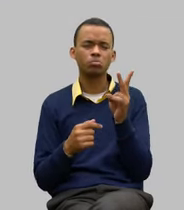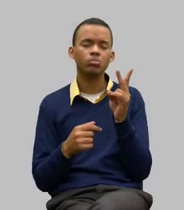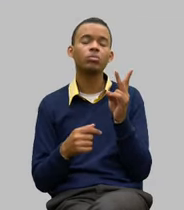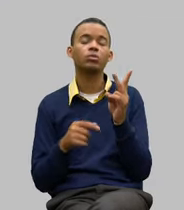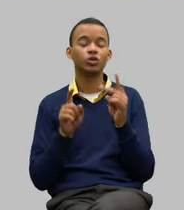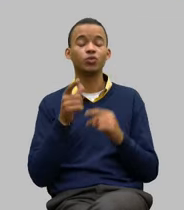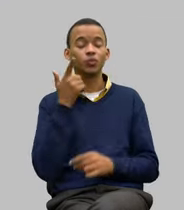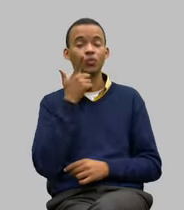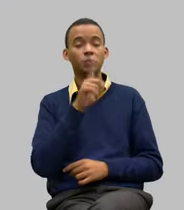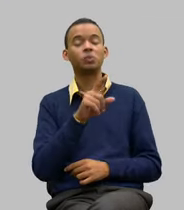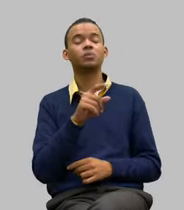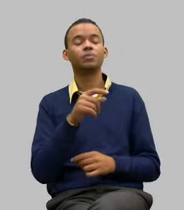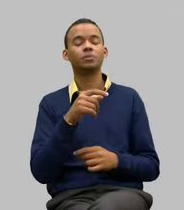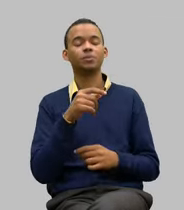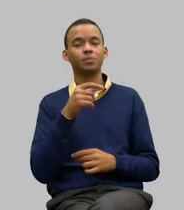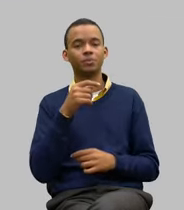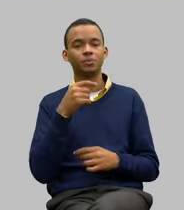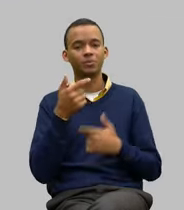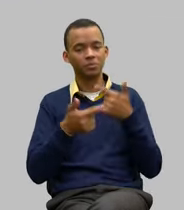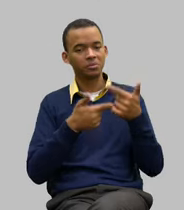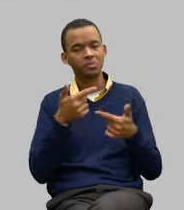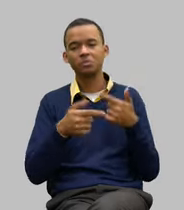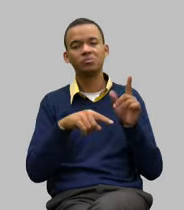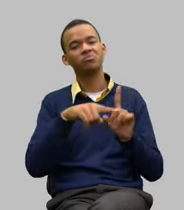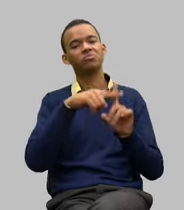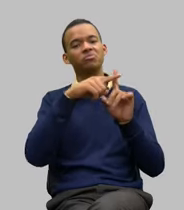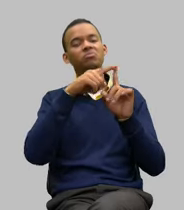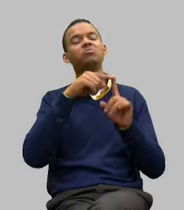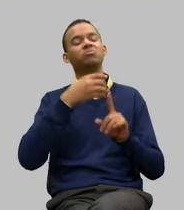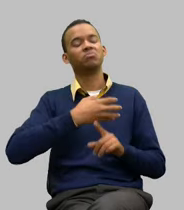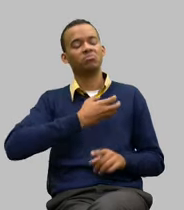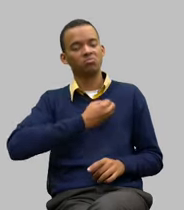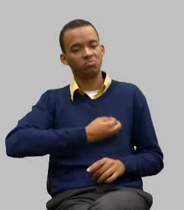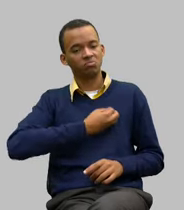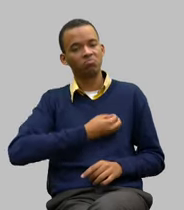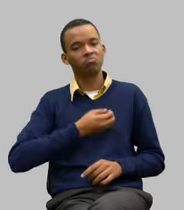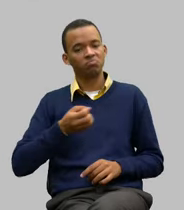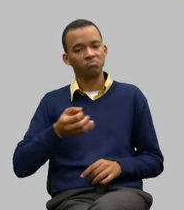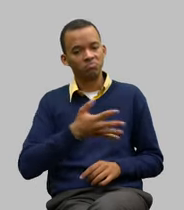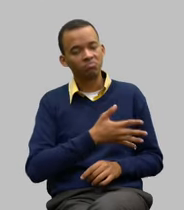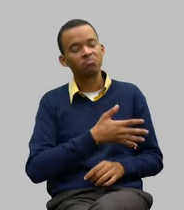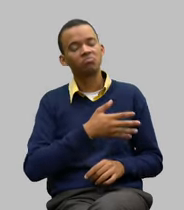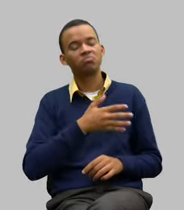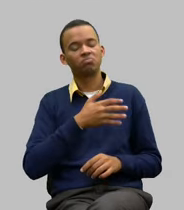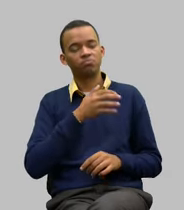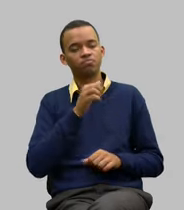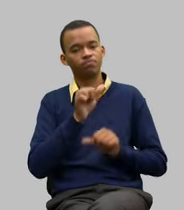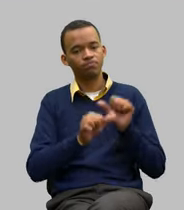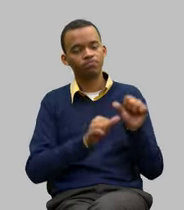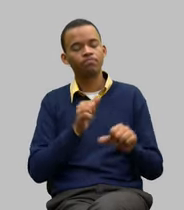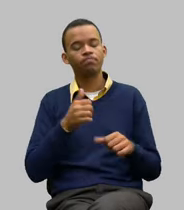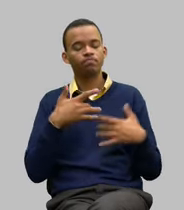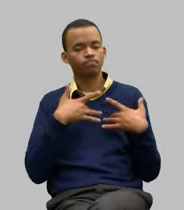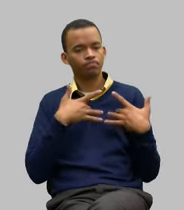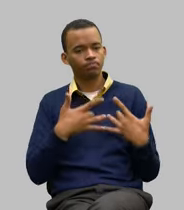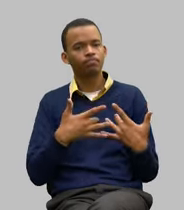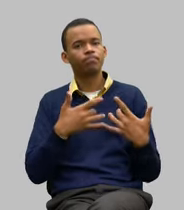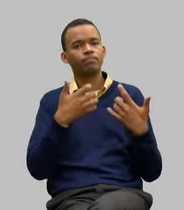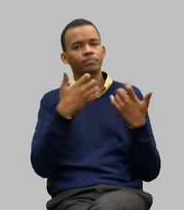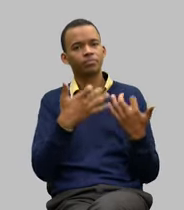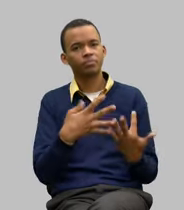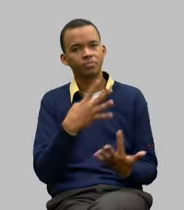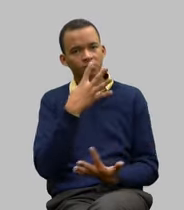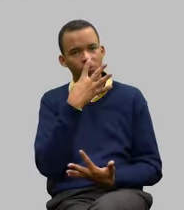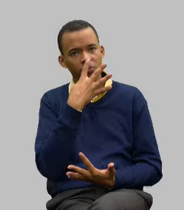sentido de colocar sempre à disposição e ao mesmo tempo falar da admiração pelo seu